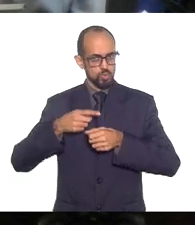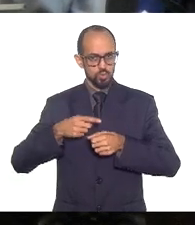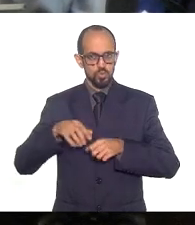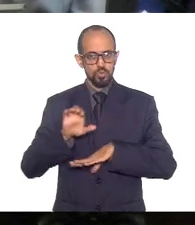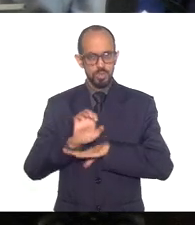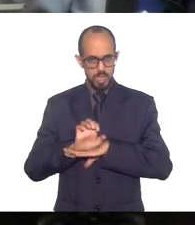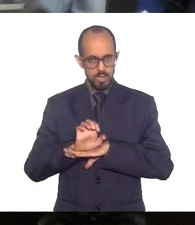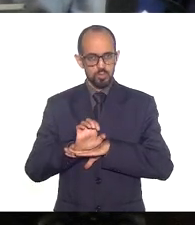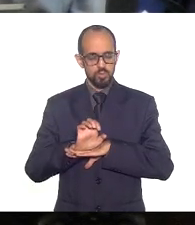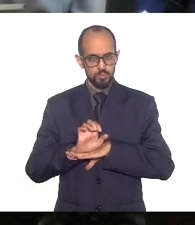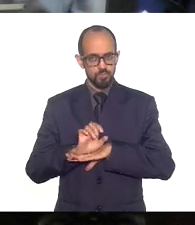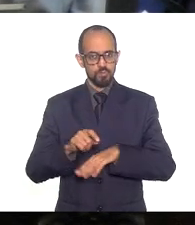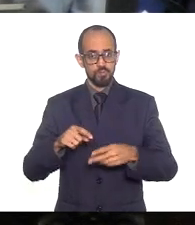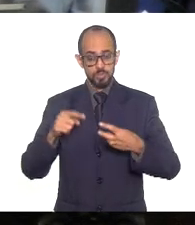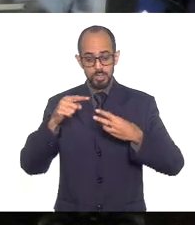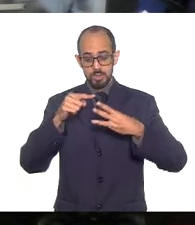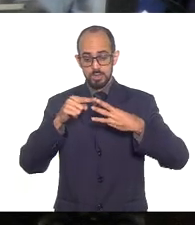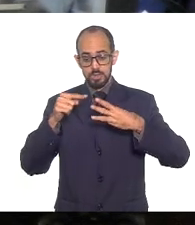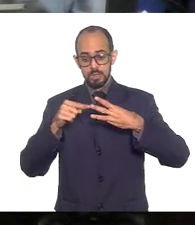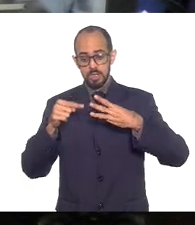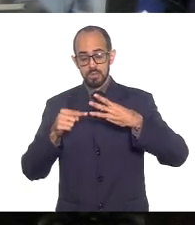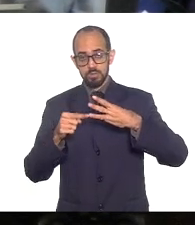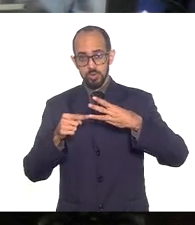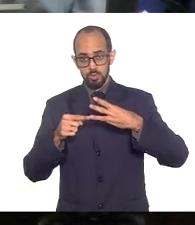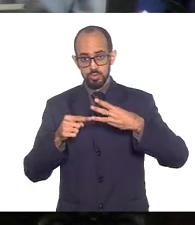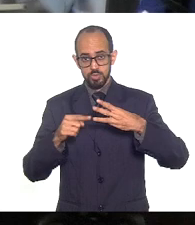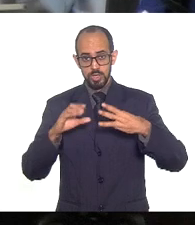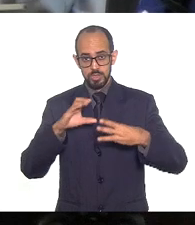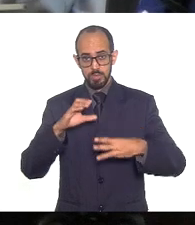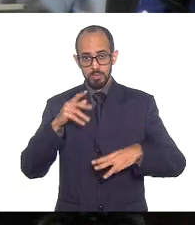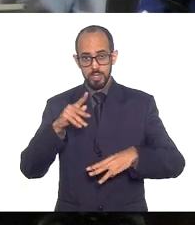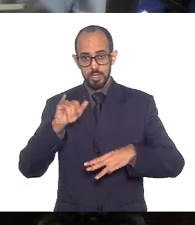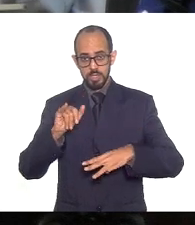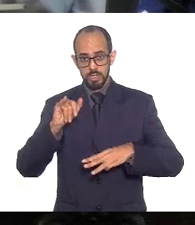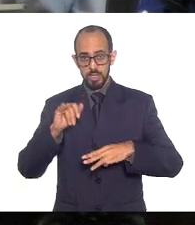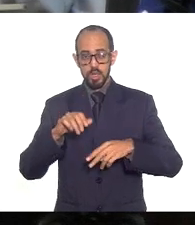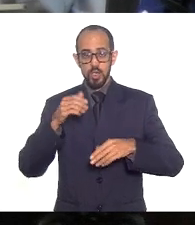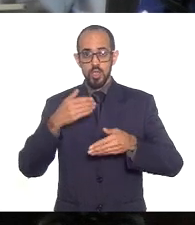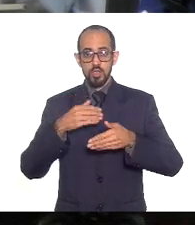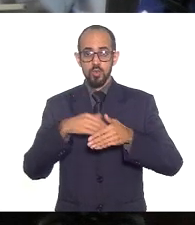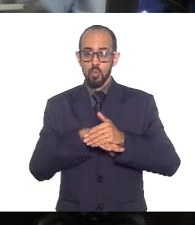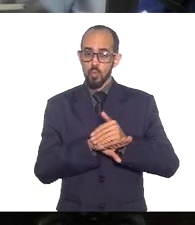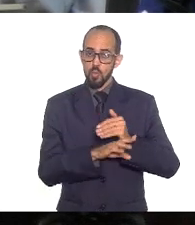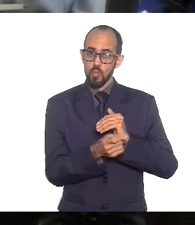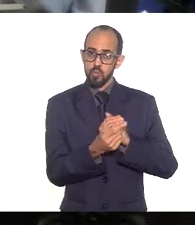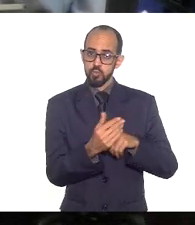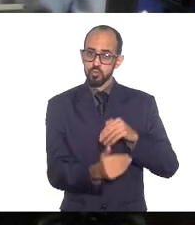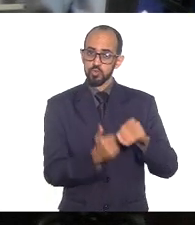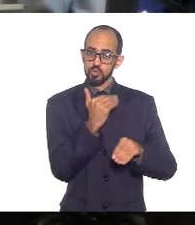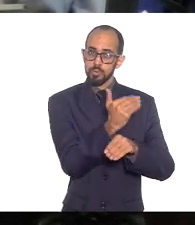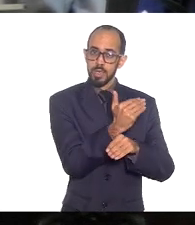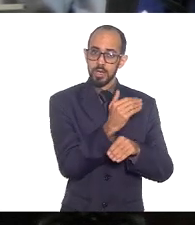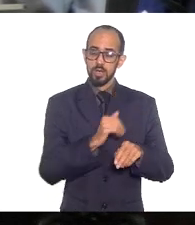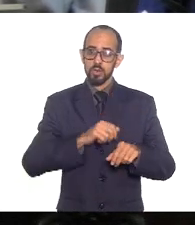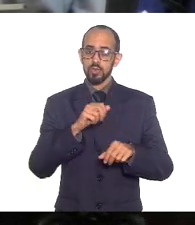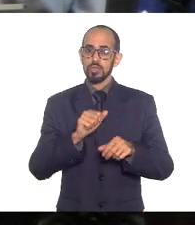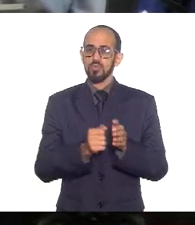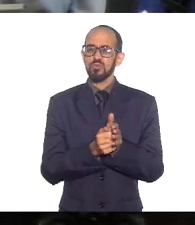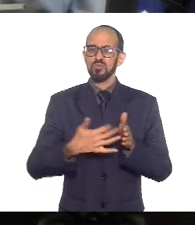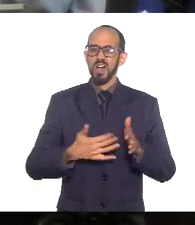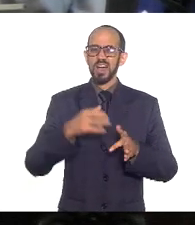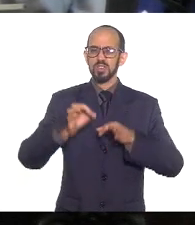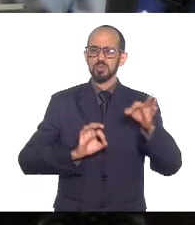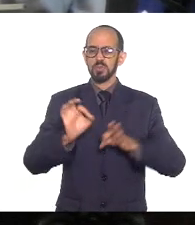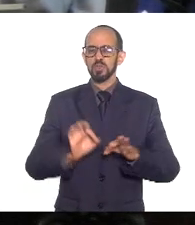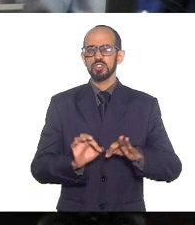esses três pontos pela Rio CPI dos royalties fundo soberano foram os muitos foram muitos os projetos que